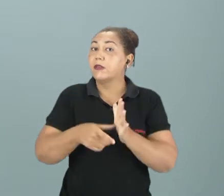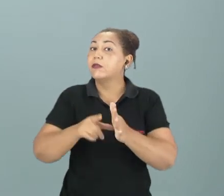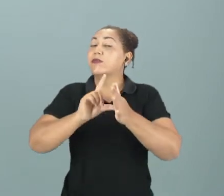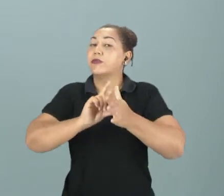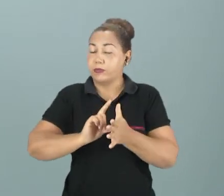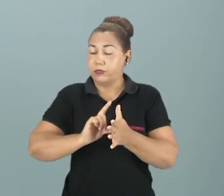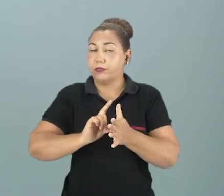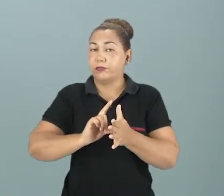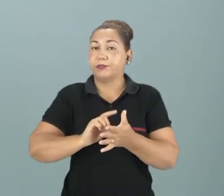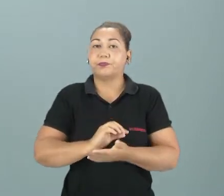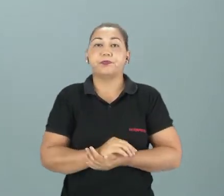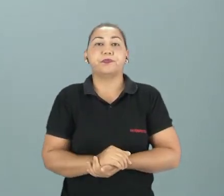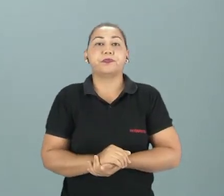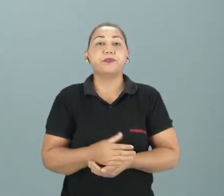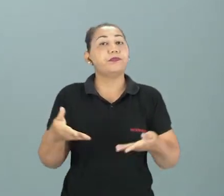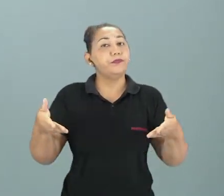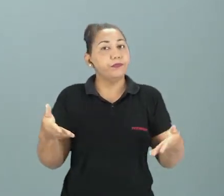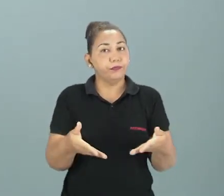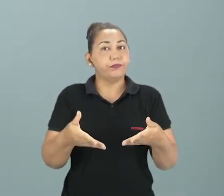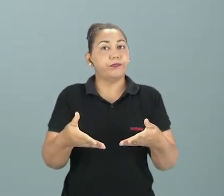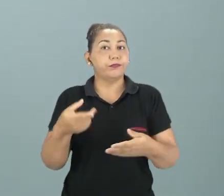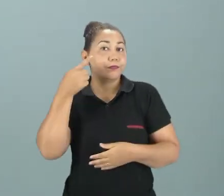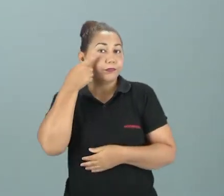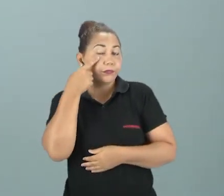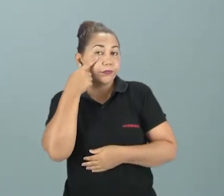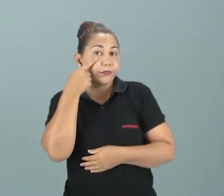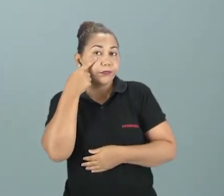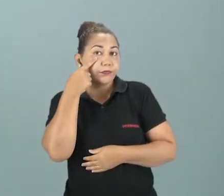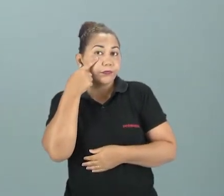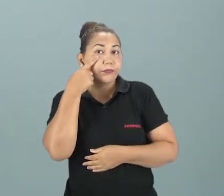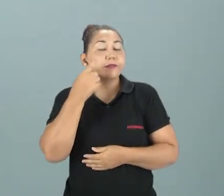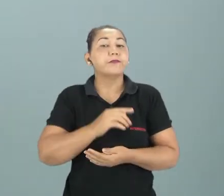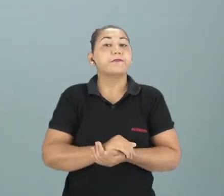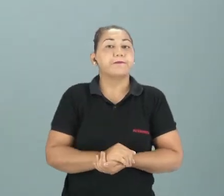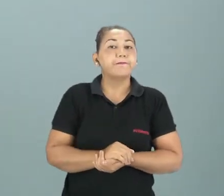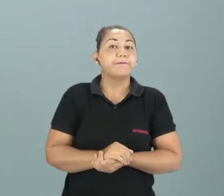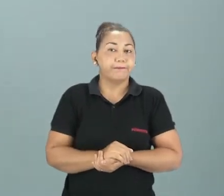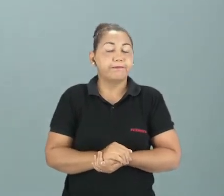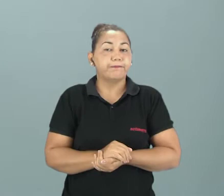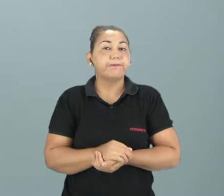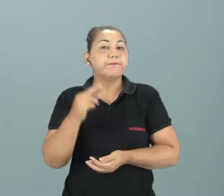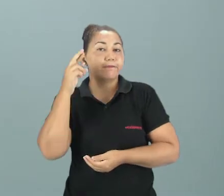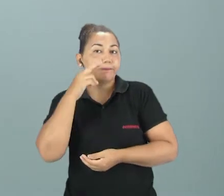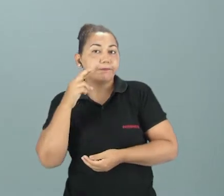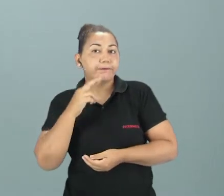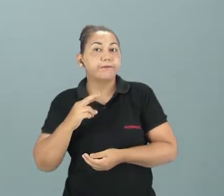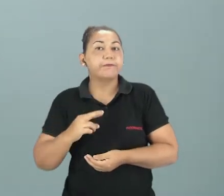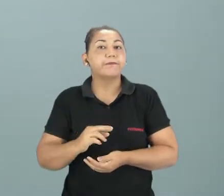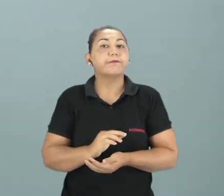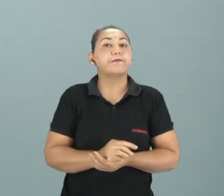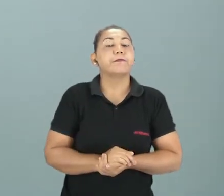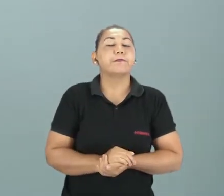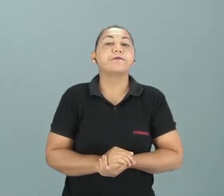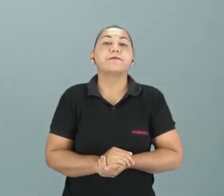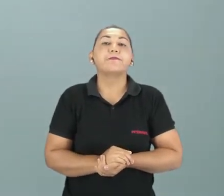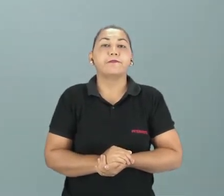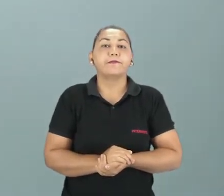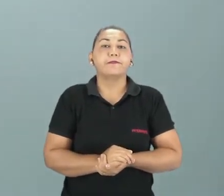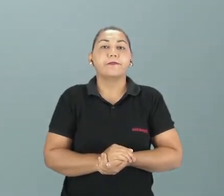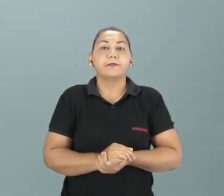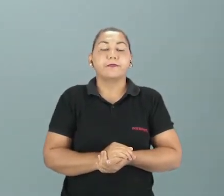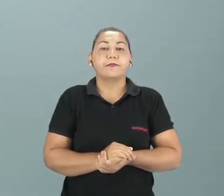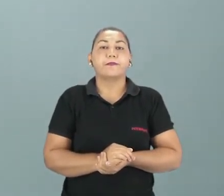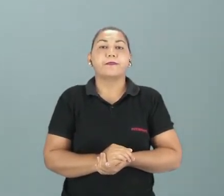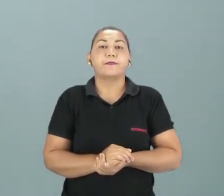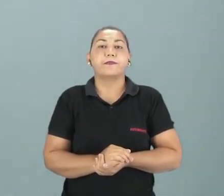estava anteriormente. Agora, vamos ver algumas observações e definições para entendermos melhor este conteúdo.